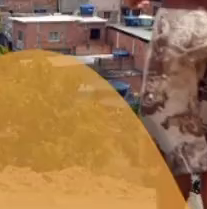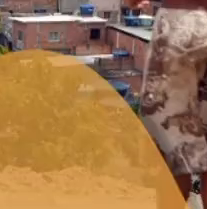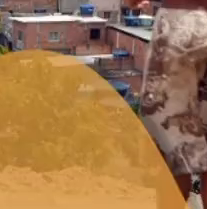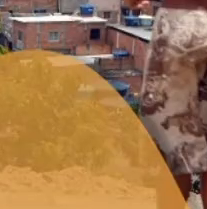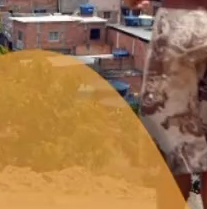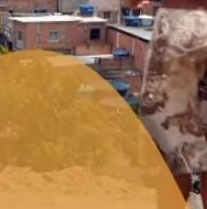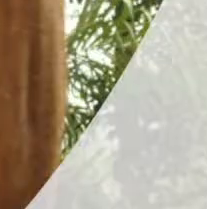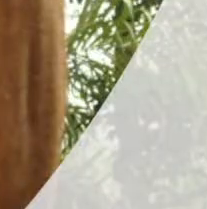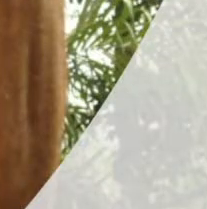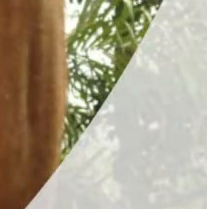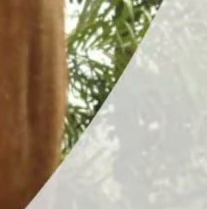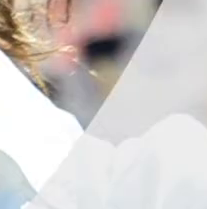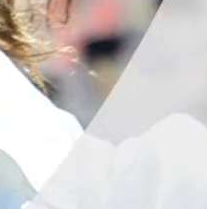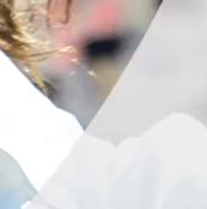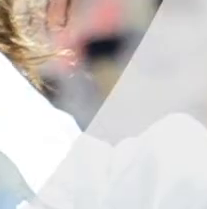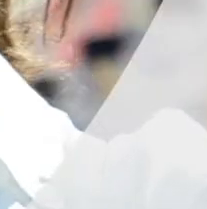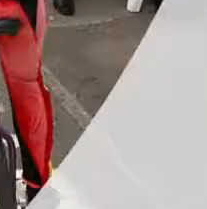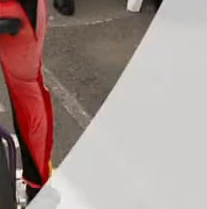Música